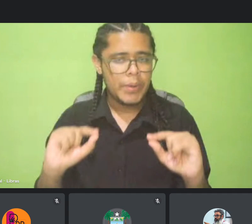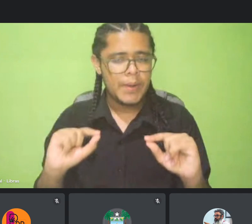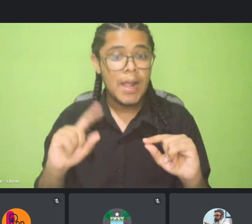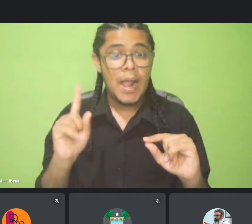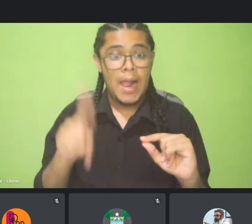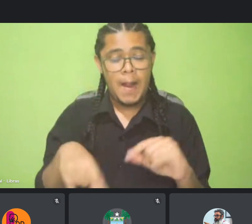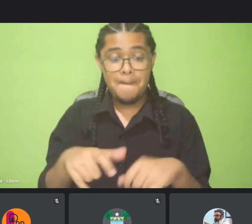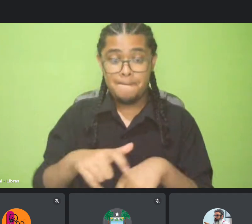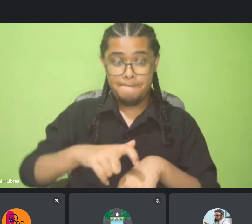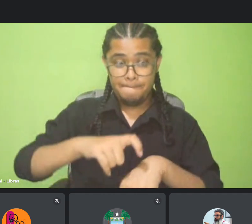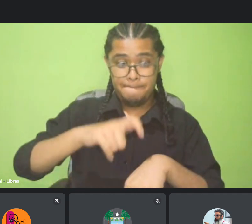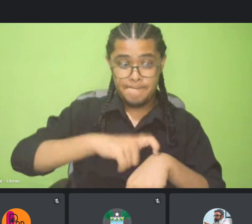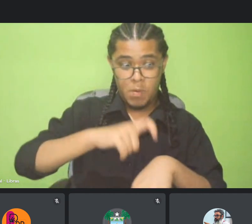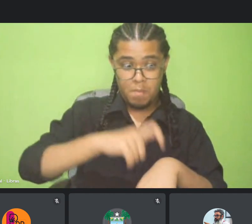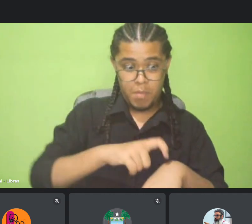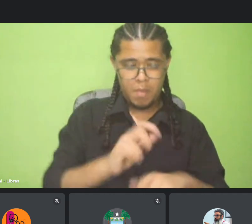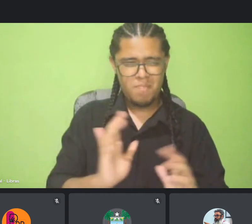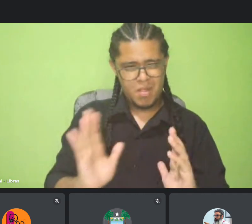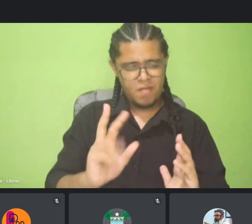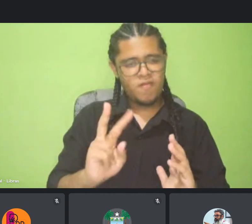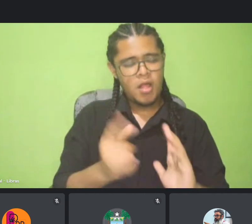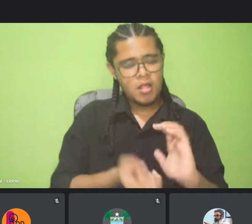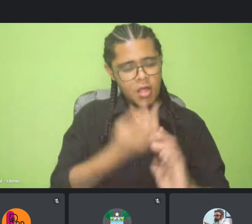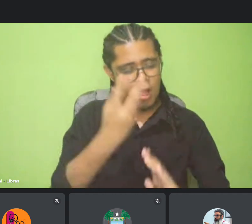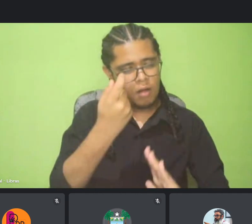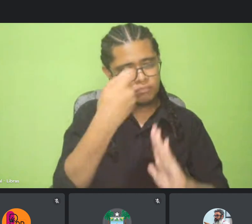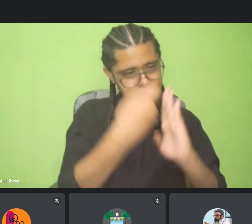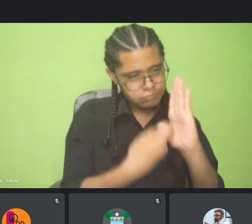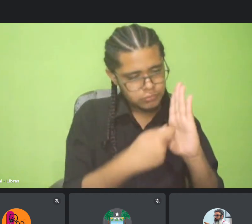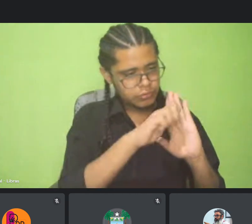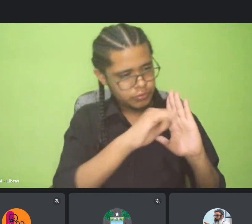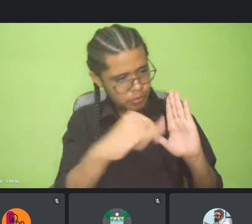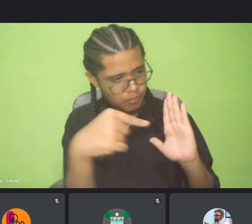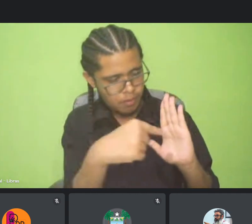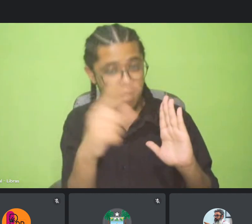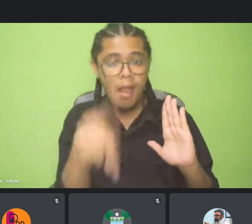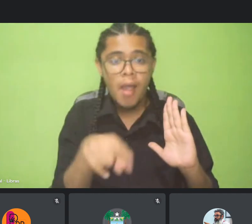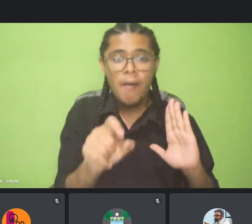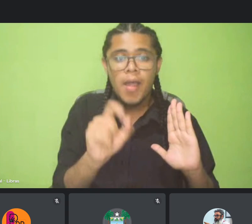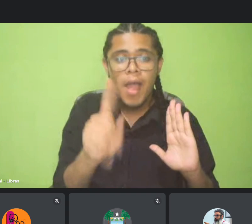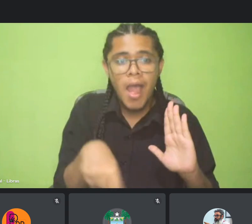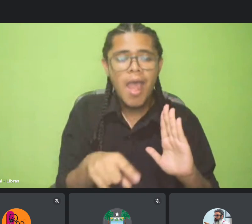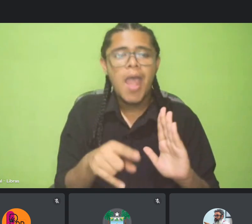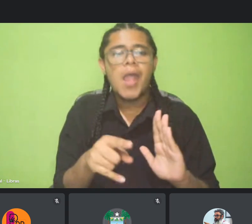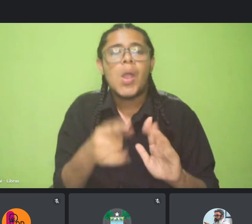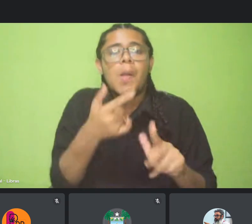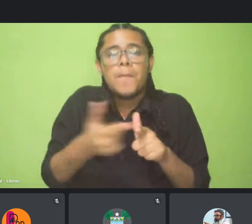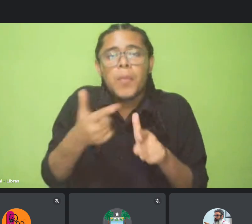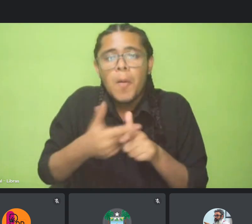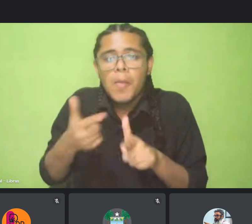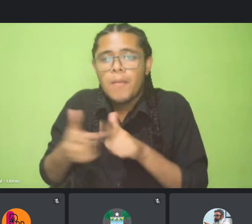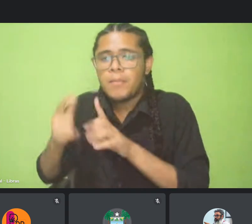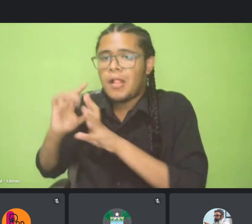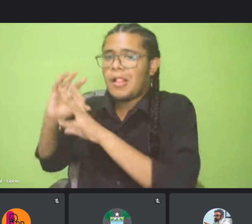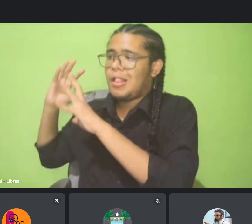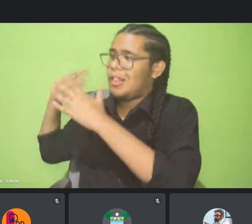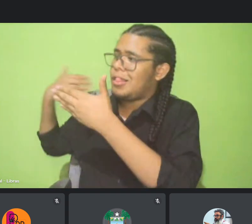elaborar os editais, levar em consideração essas demandas históricas. São demandas históricas, né? A gente tem, por exemplo, a luta